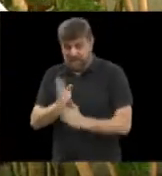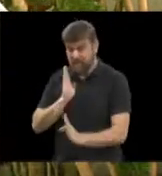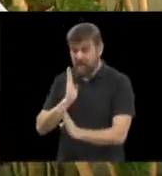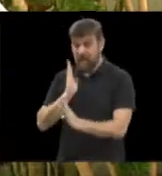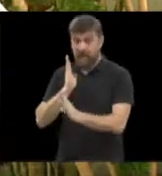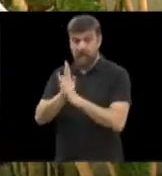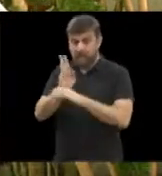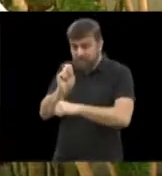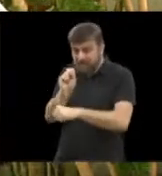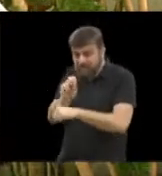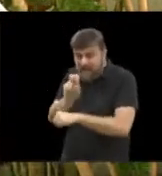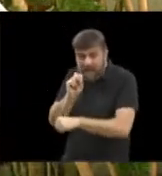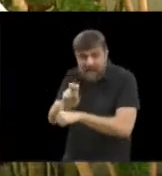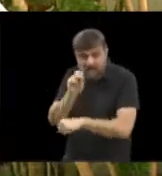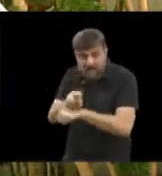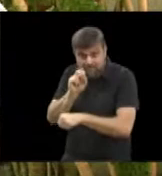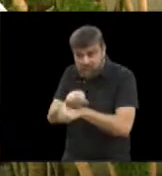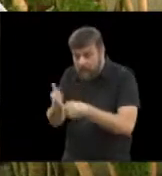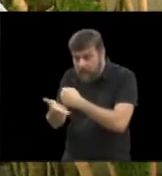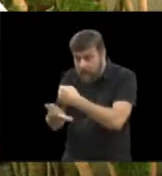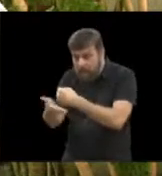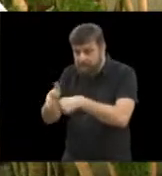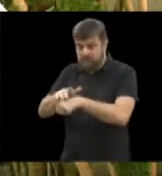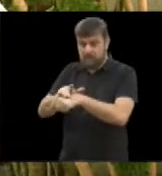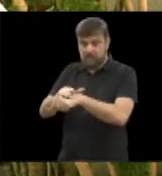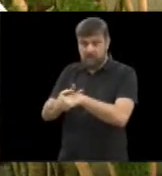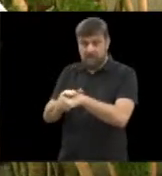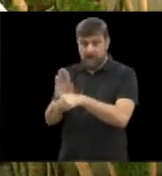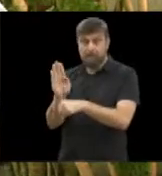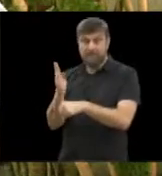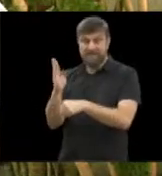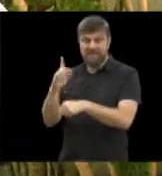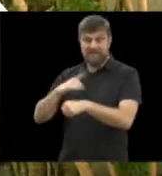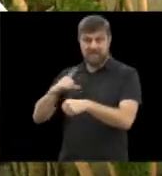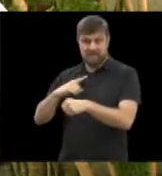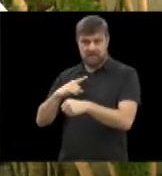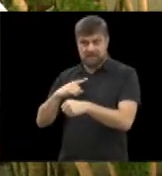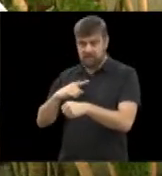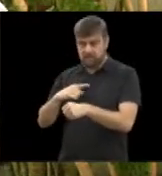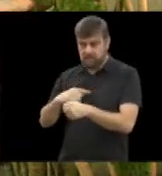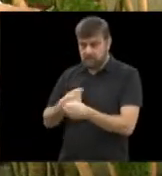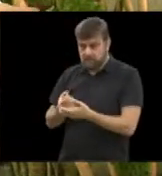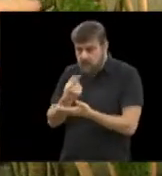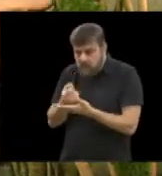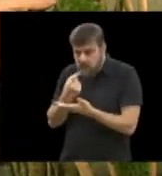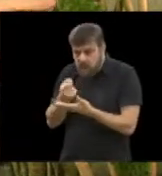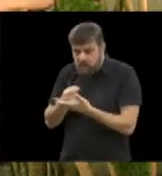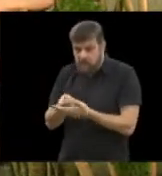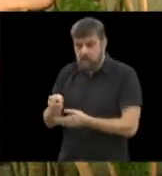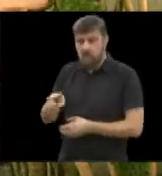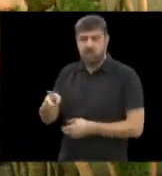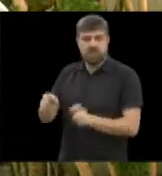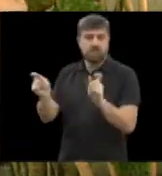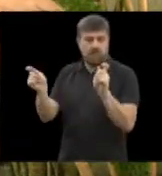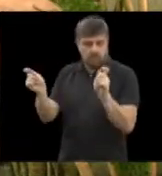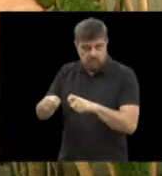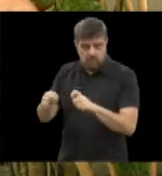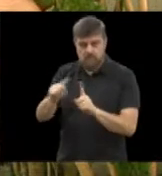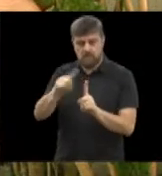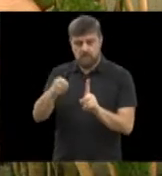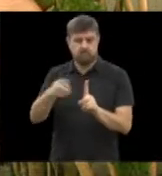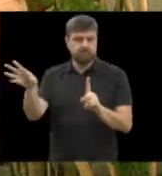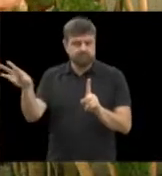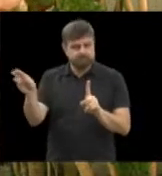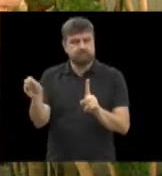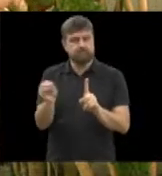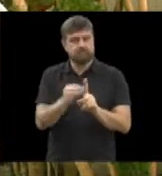descobrir a etiologia desse problema, qual é a bactéria que está afetando, você trata e esse casal vai estar apto, esse sêmen vai